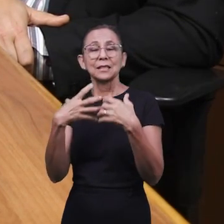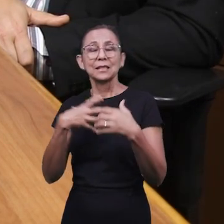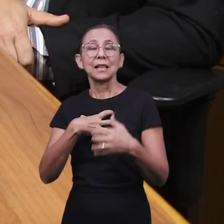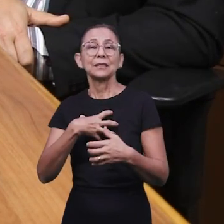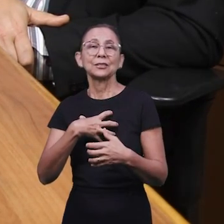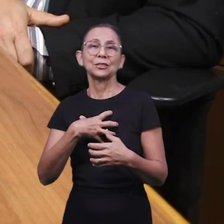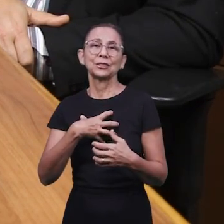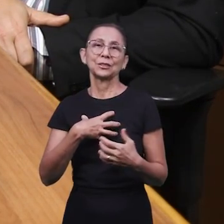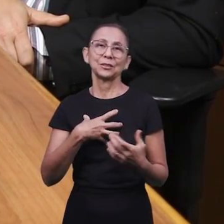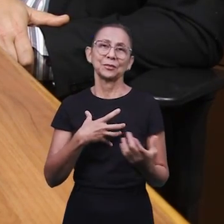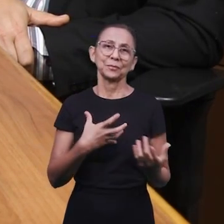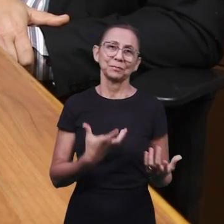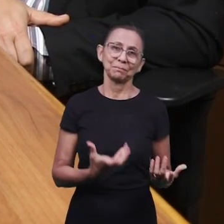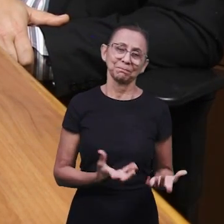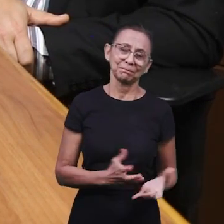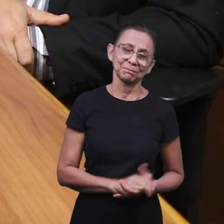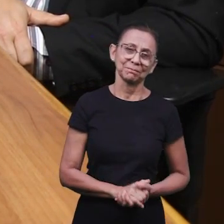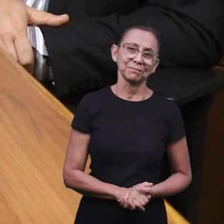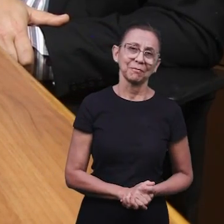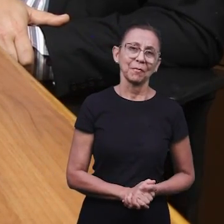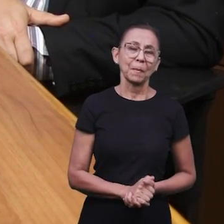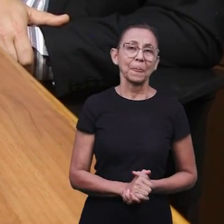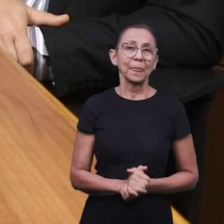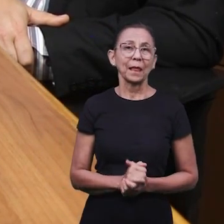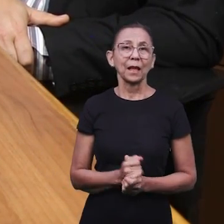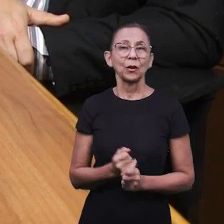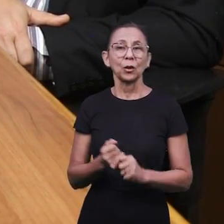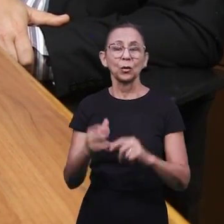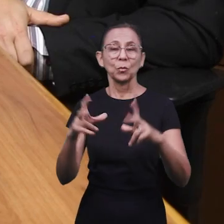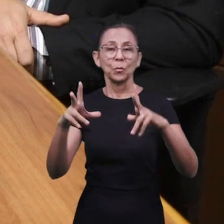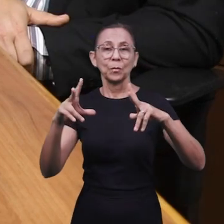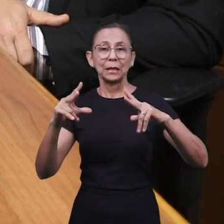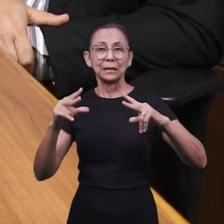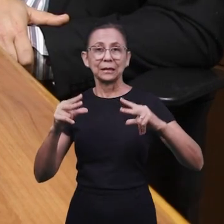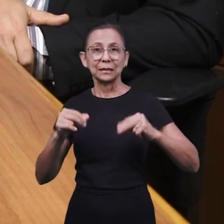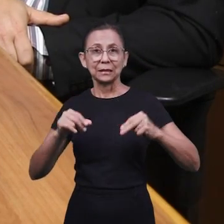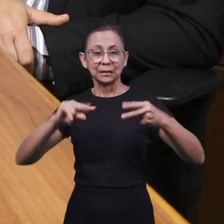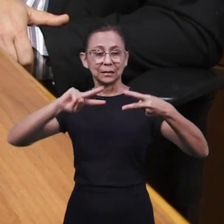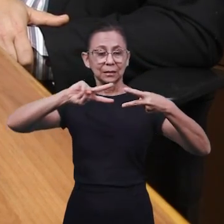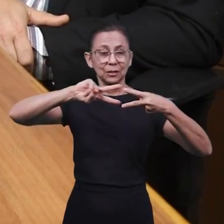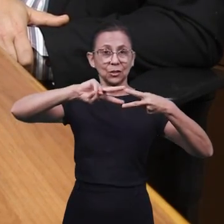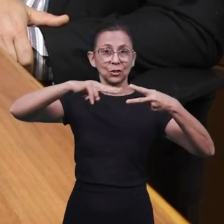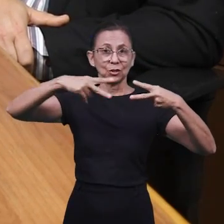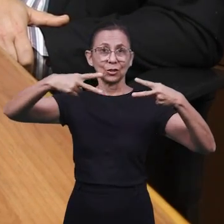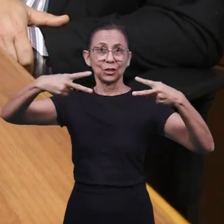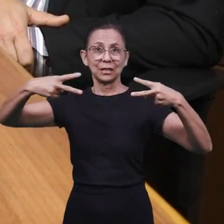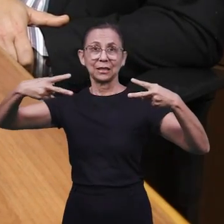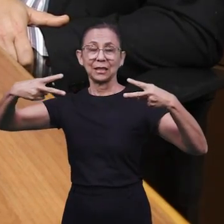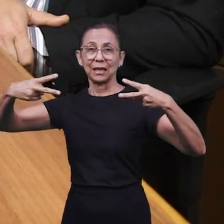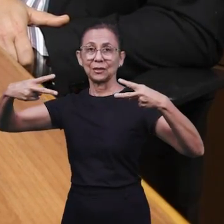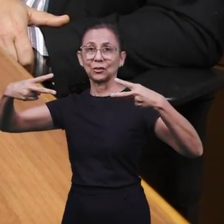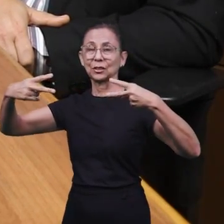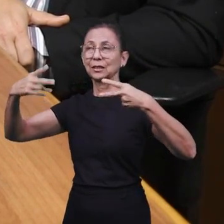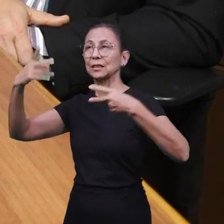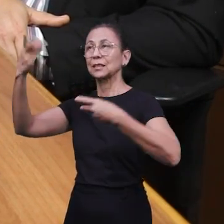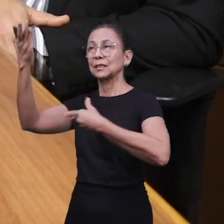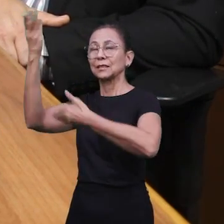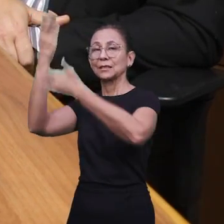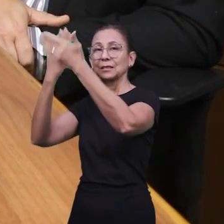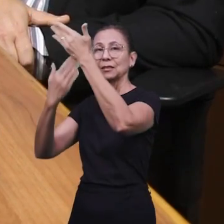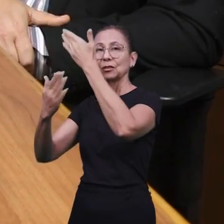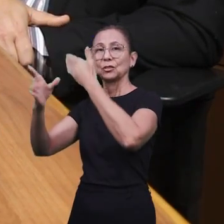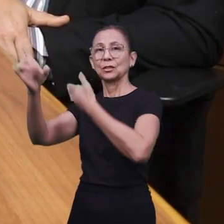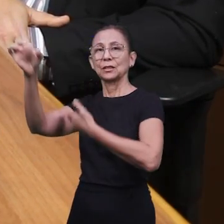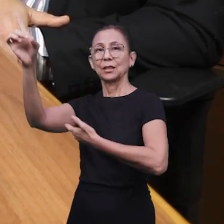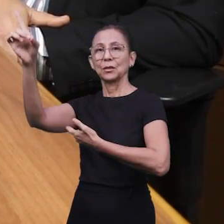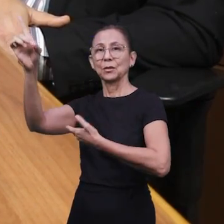antes? É que uma herança genética foi transferida. Foi transferida, né? Pela operação do sangue de